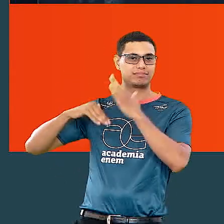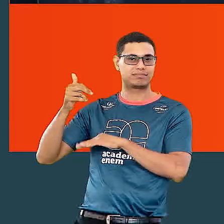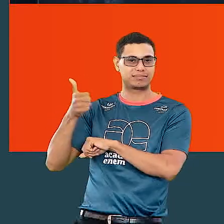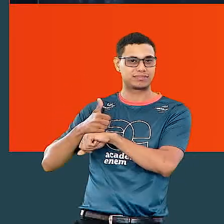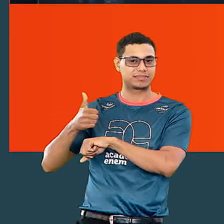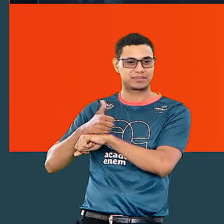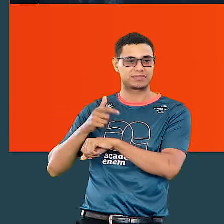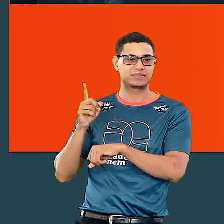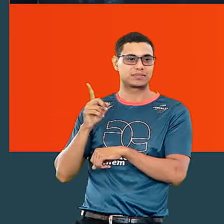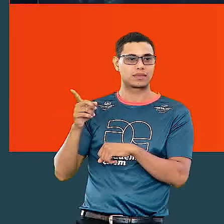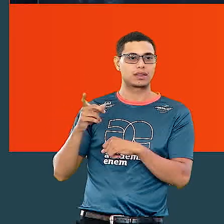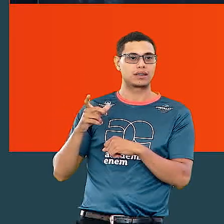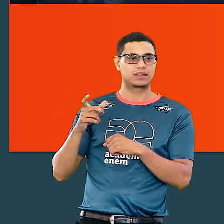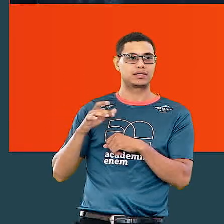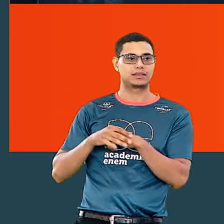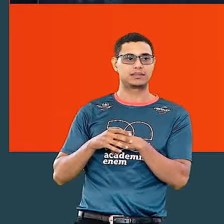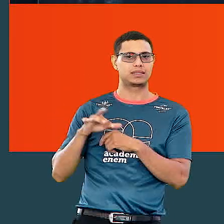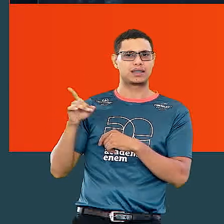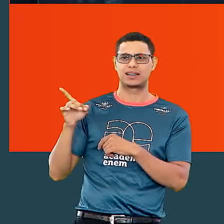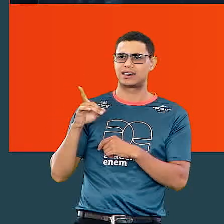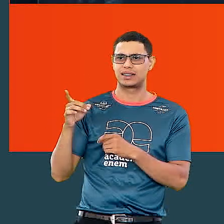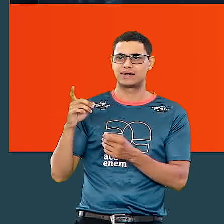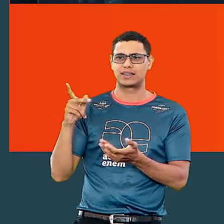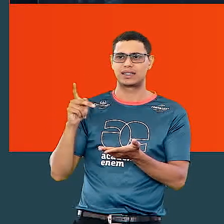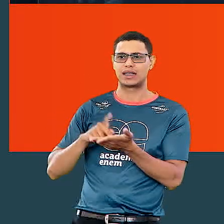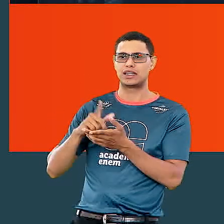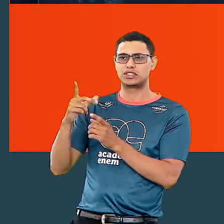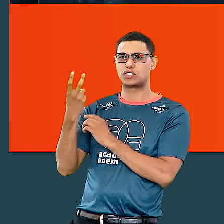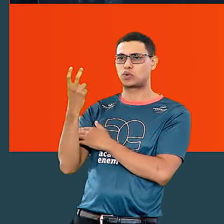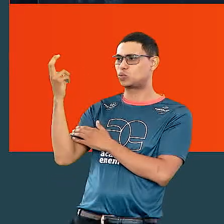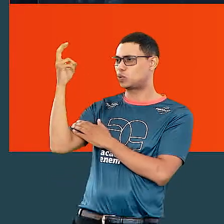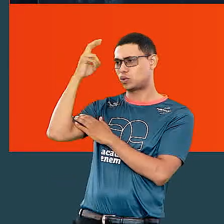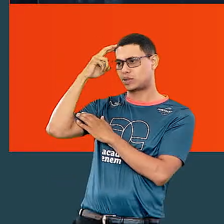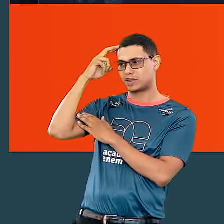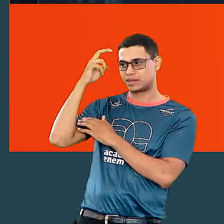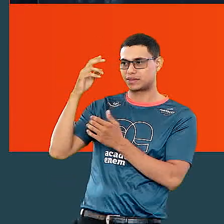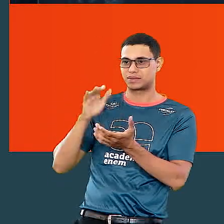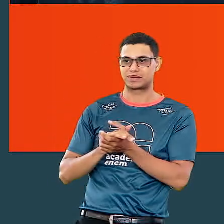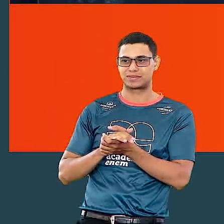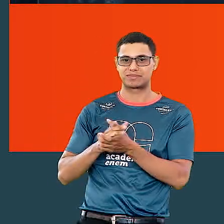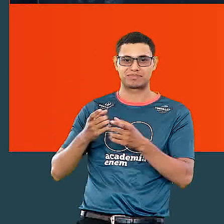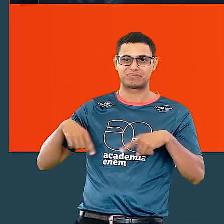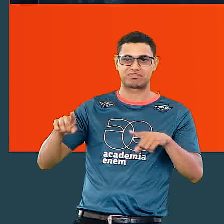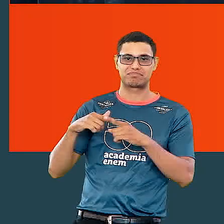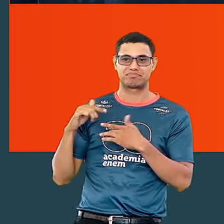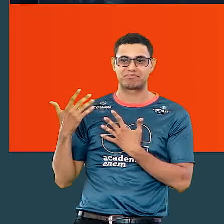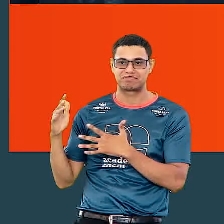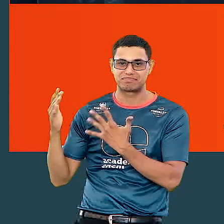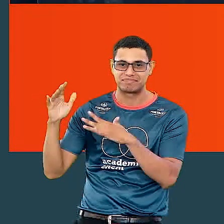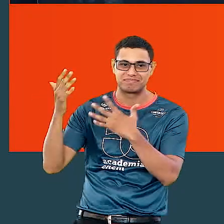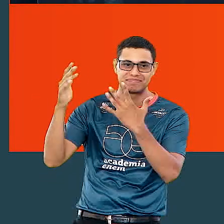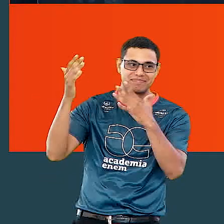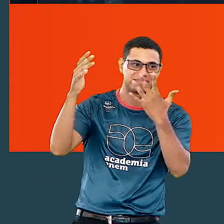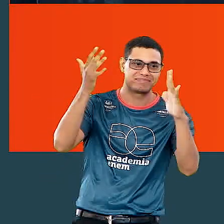deve acabar com a Taylor Swiftização cultural. Não. Aí, ó.